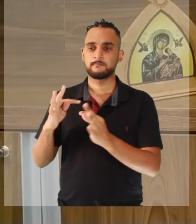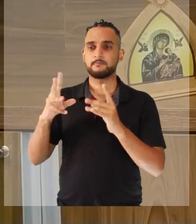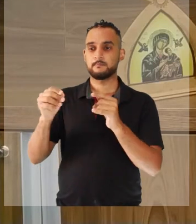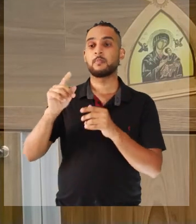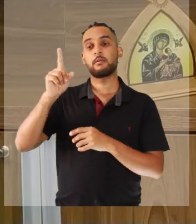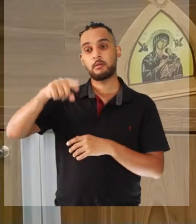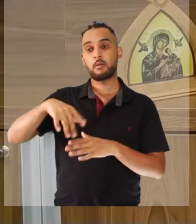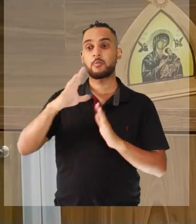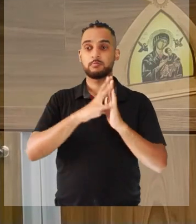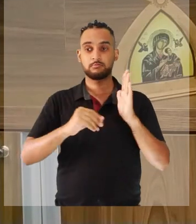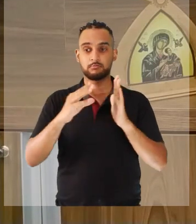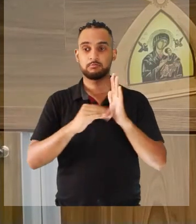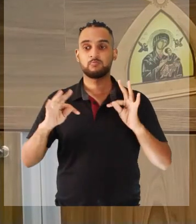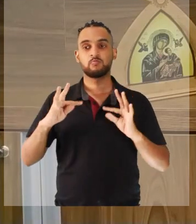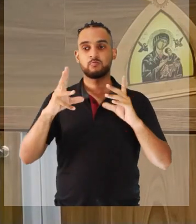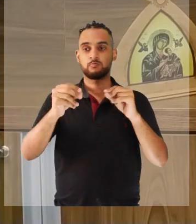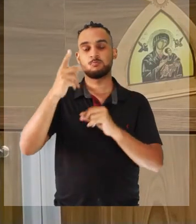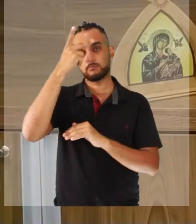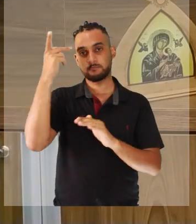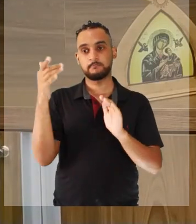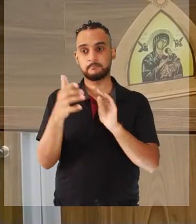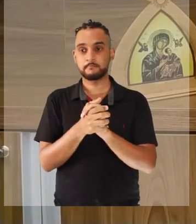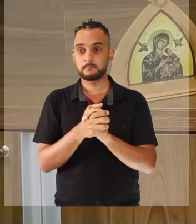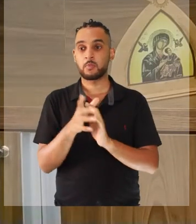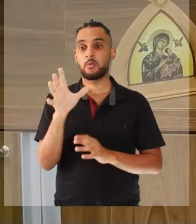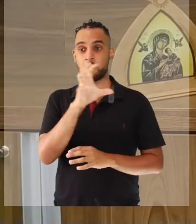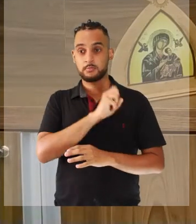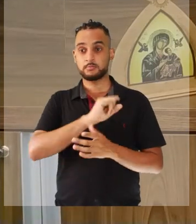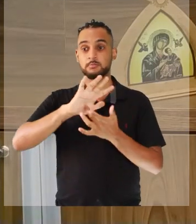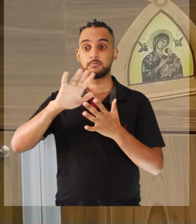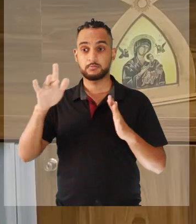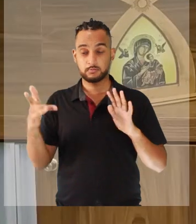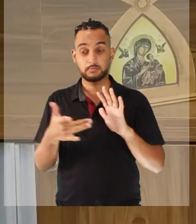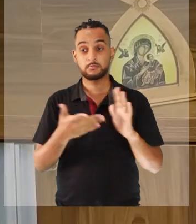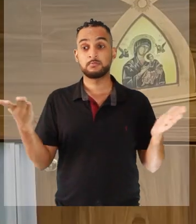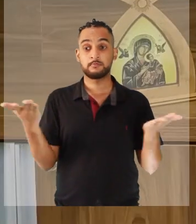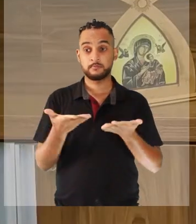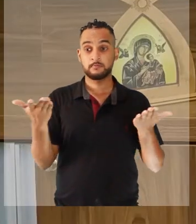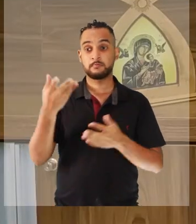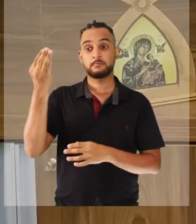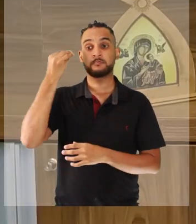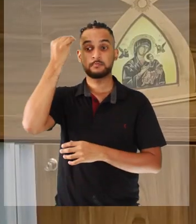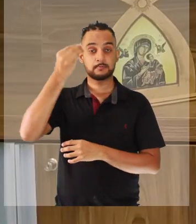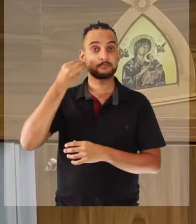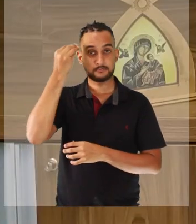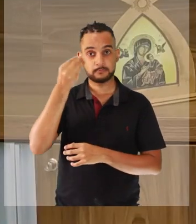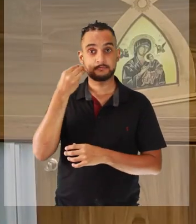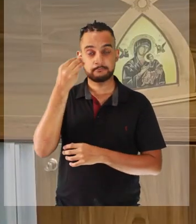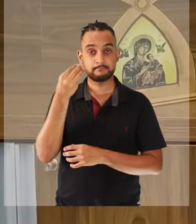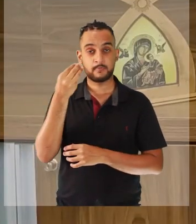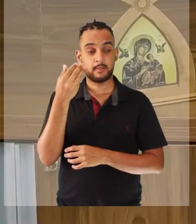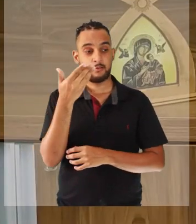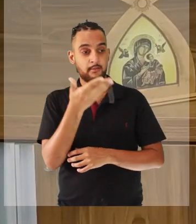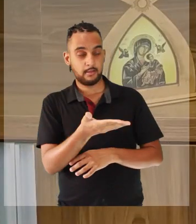dá totalmente à igreja e é modelo assim para todos os casais. Um amor de Cristo que